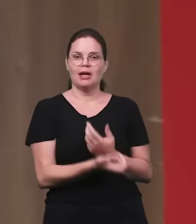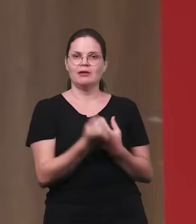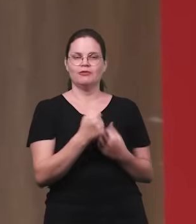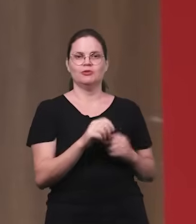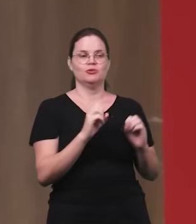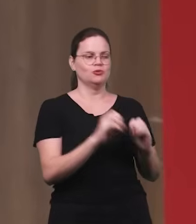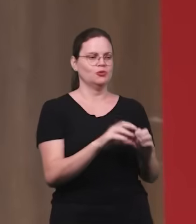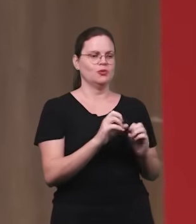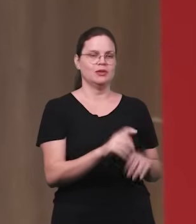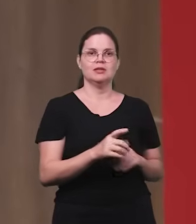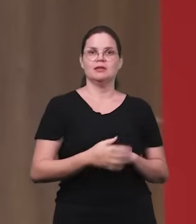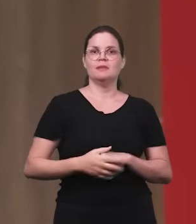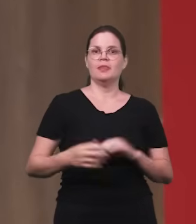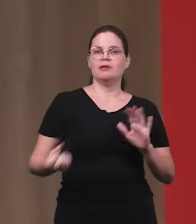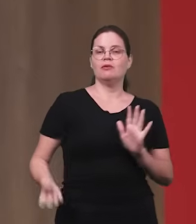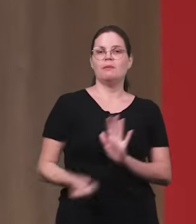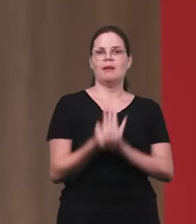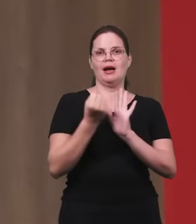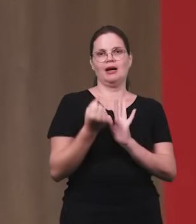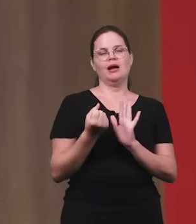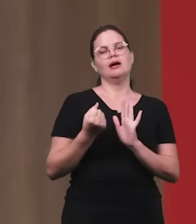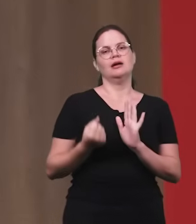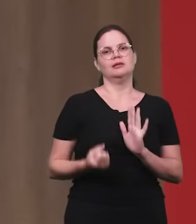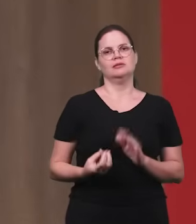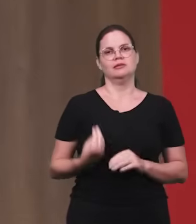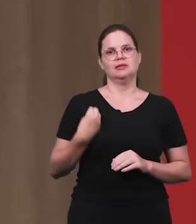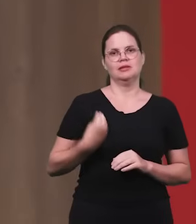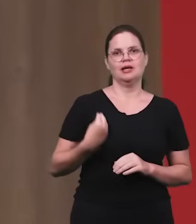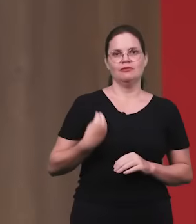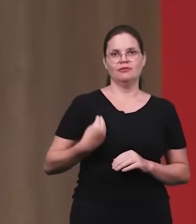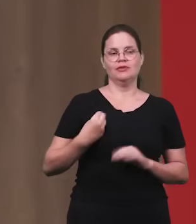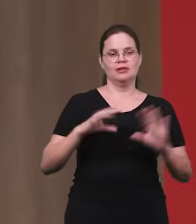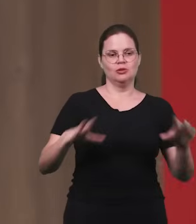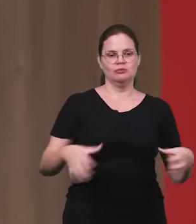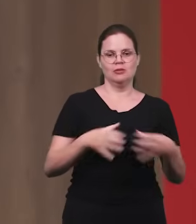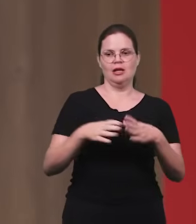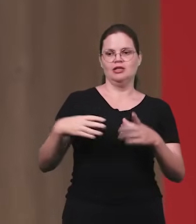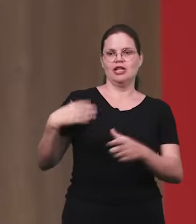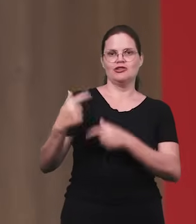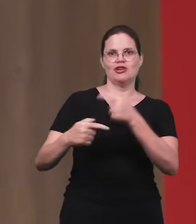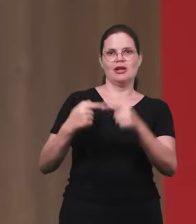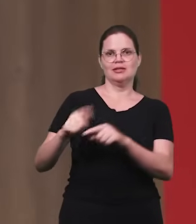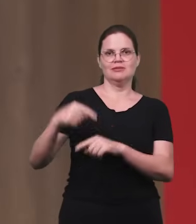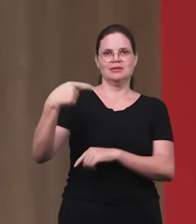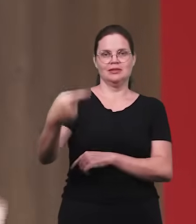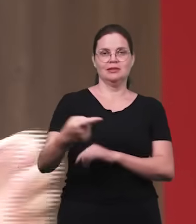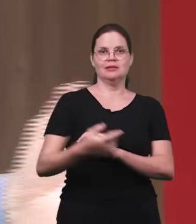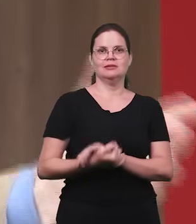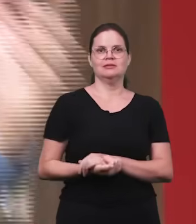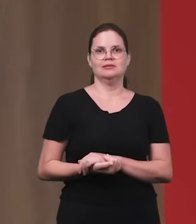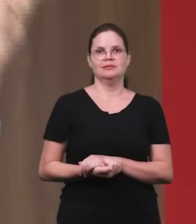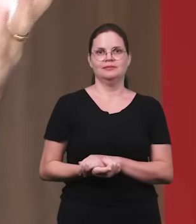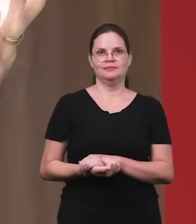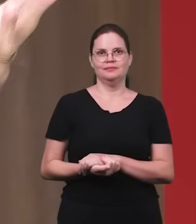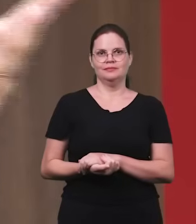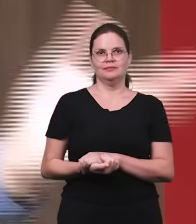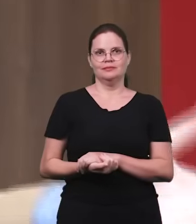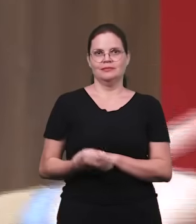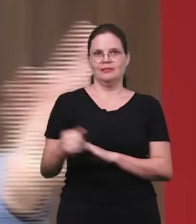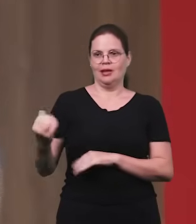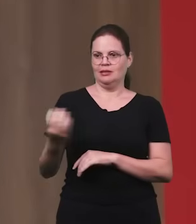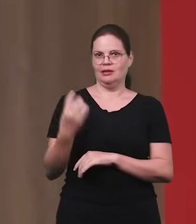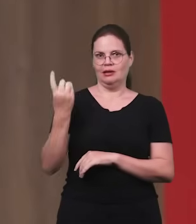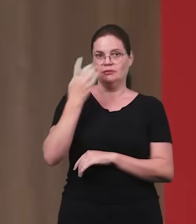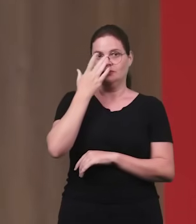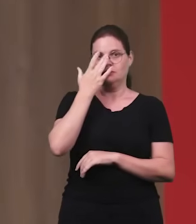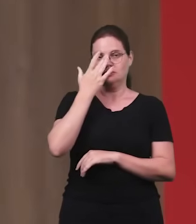palavra, que ficou uma marca extraordinária na sua geração posterior. Talvez ele não viu tudo, ele não conseguiu